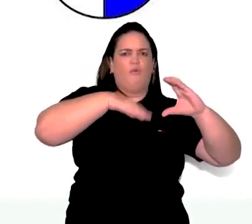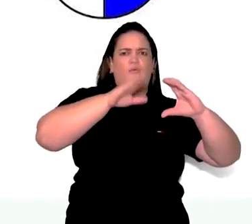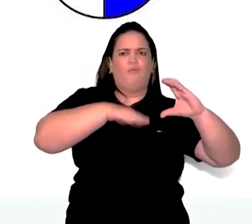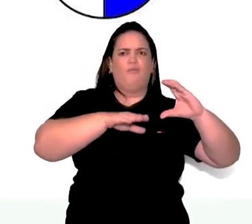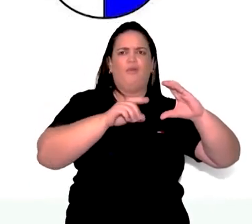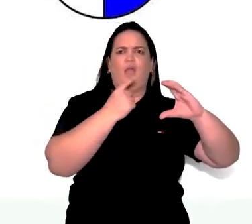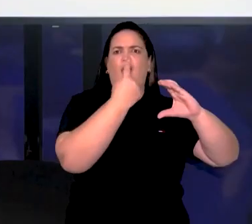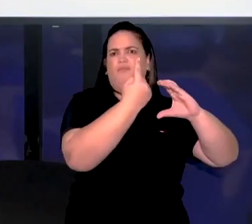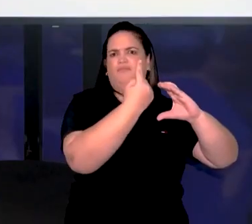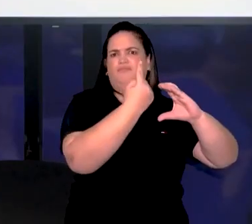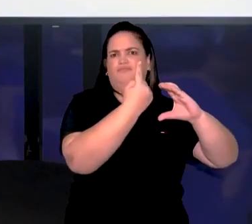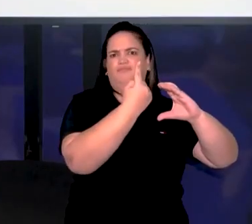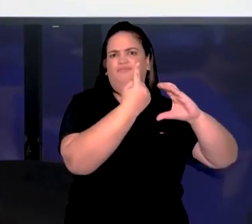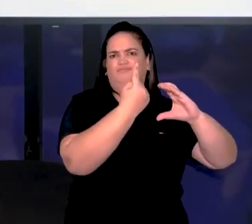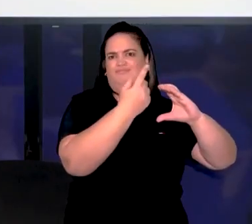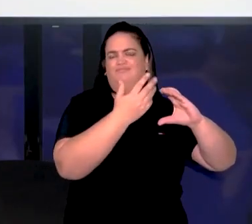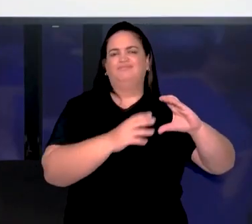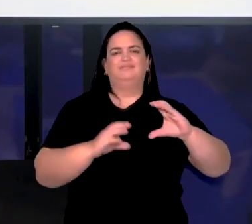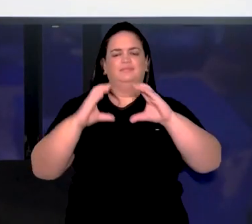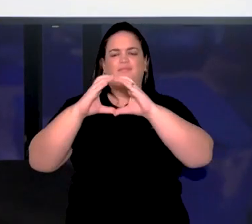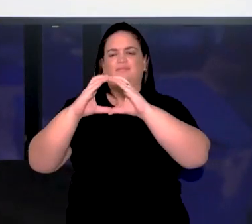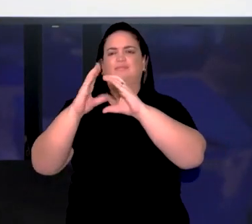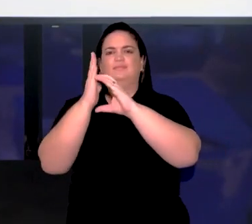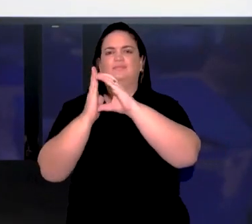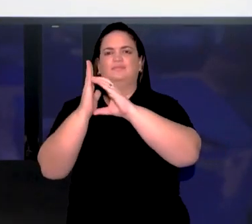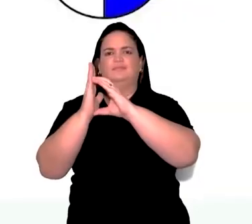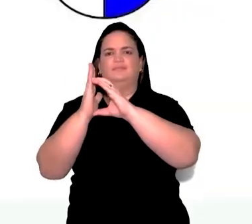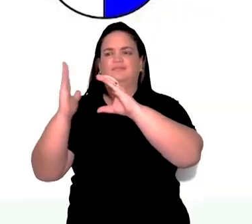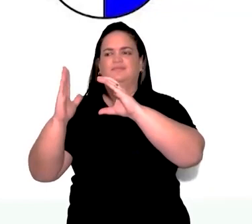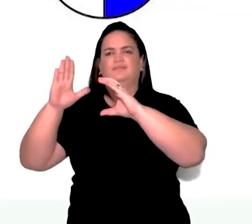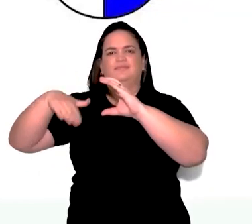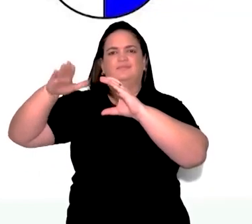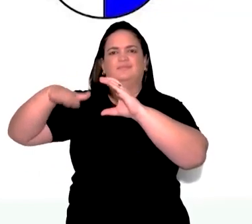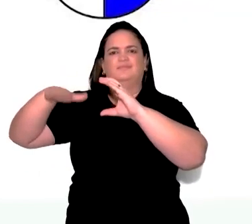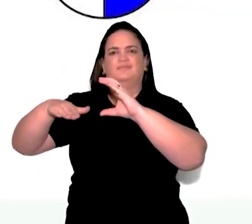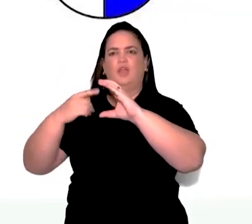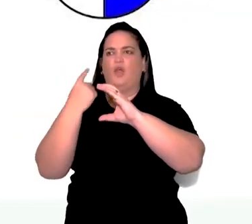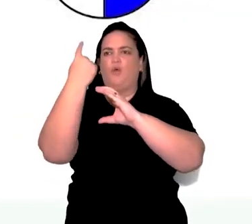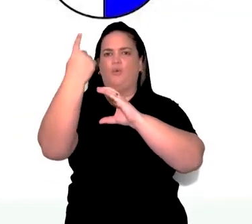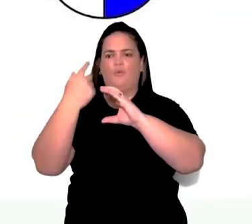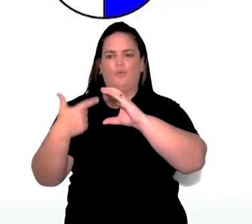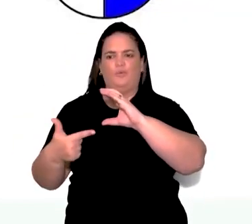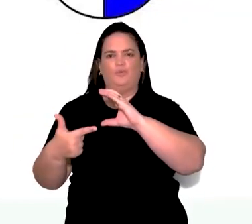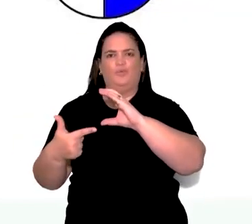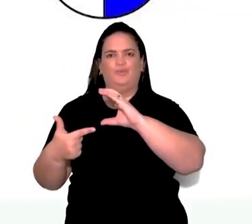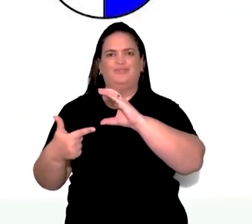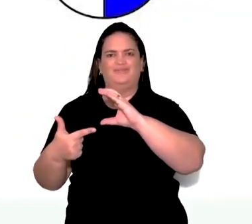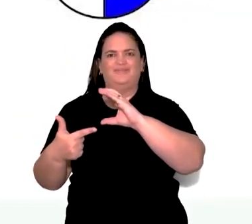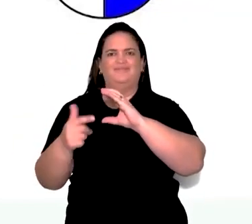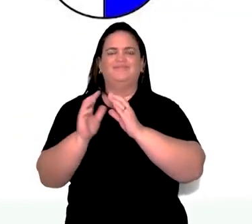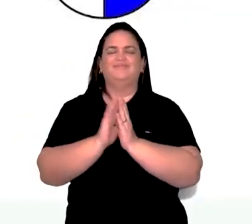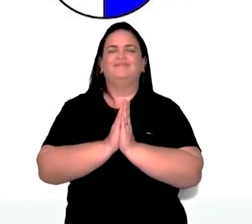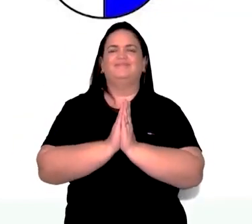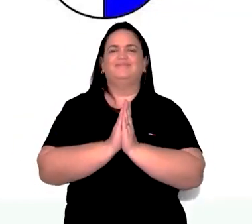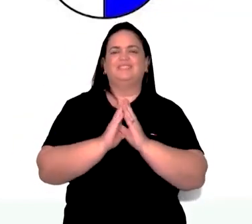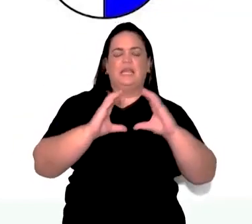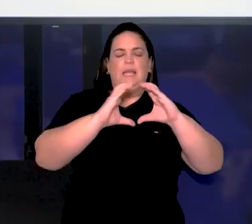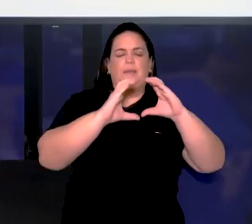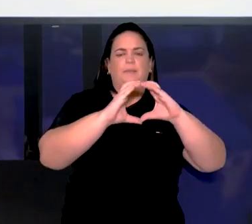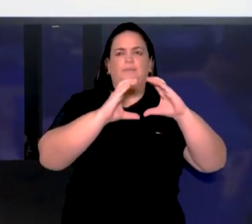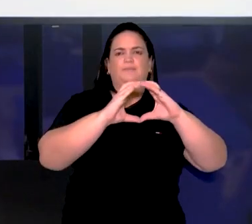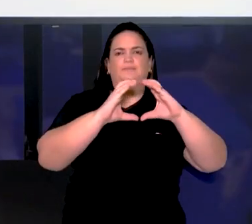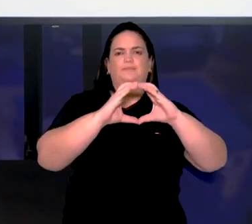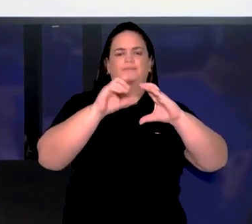eu tenho a metade pintada, então eu tenho 1/2, ou 1/2. Eu tenho